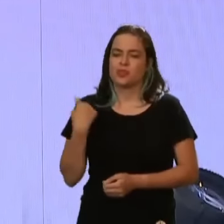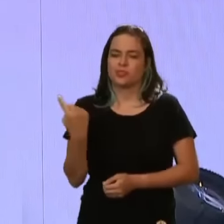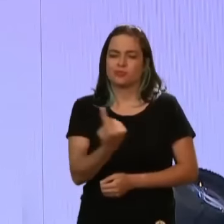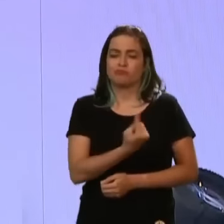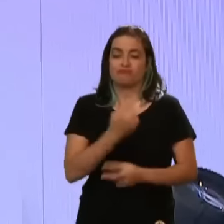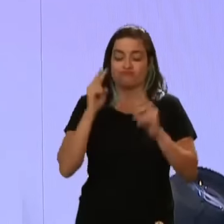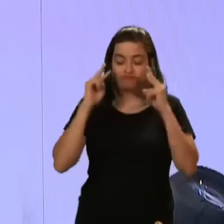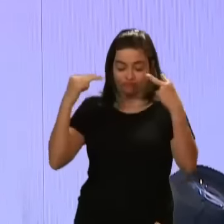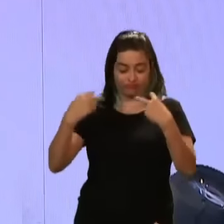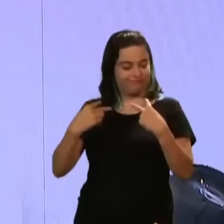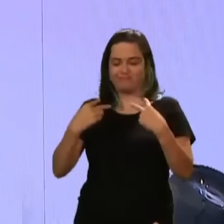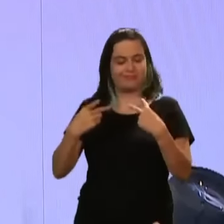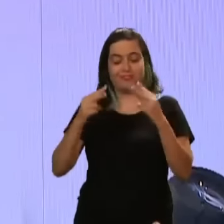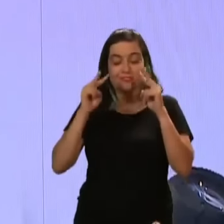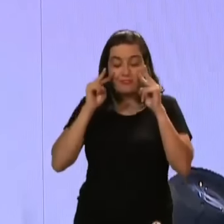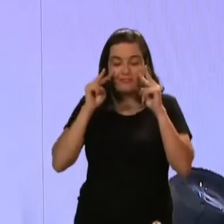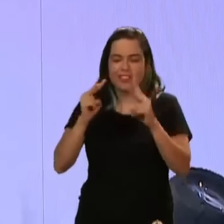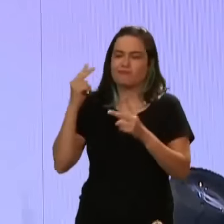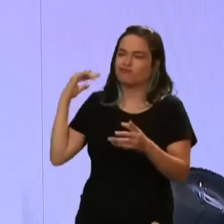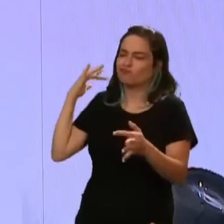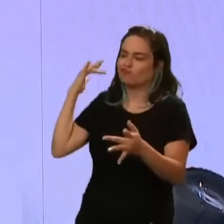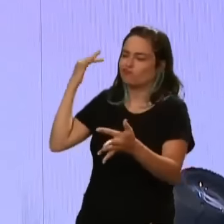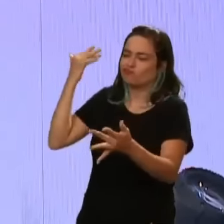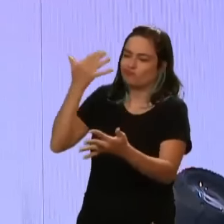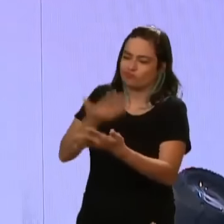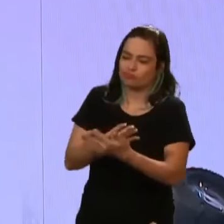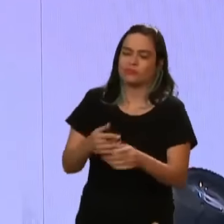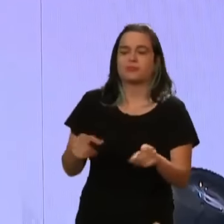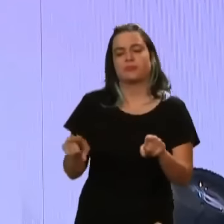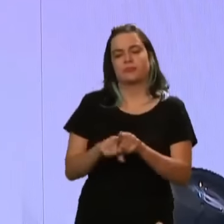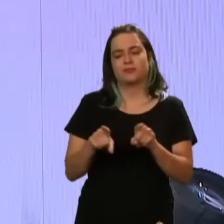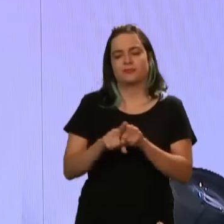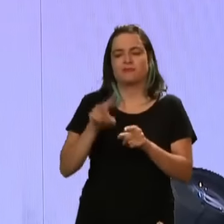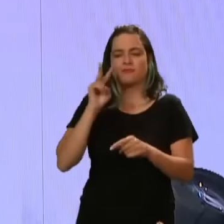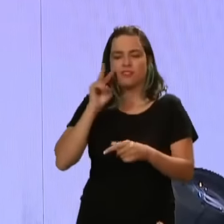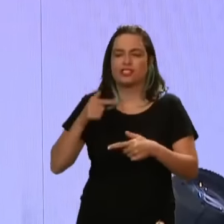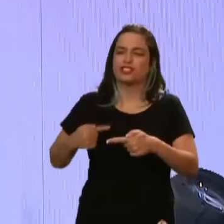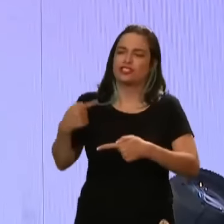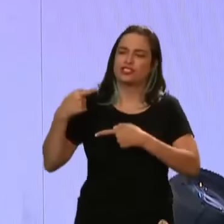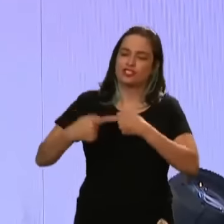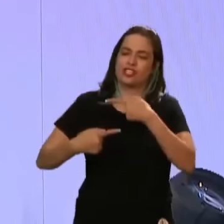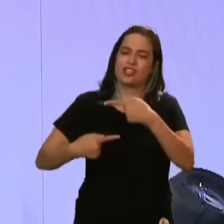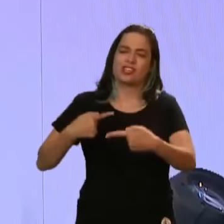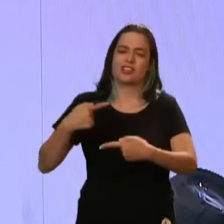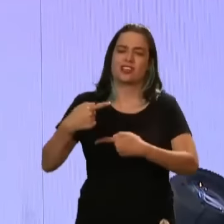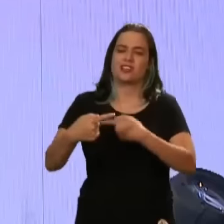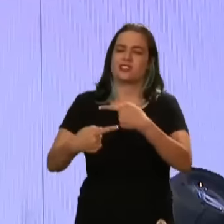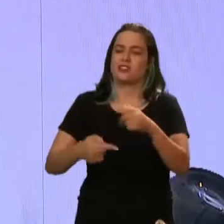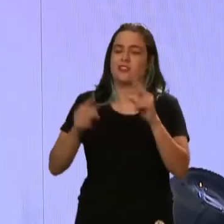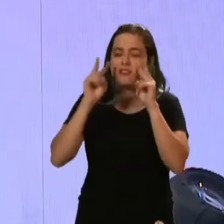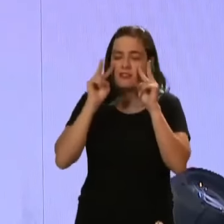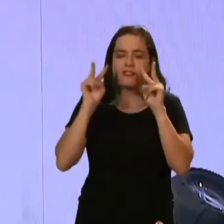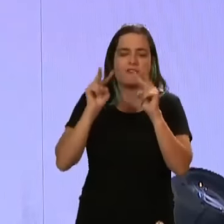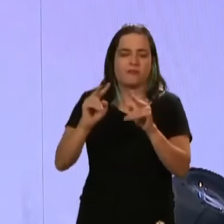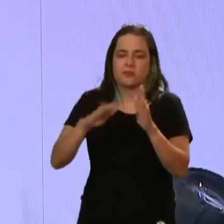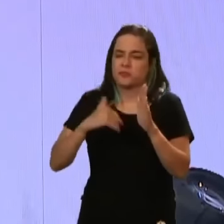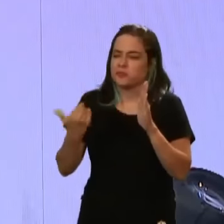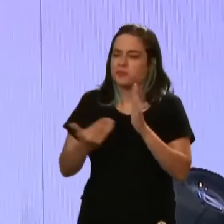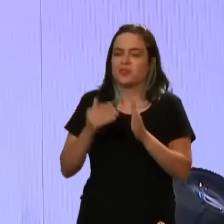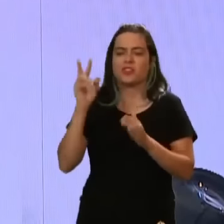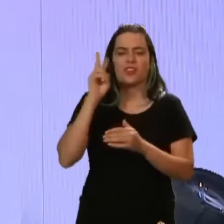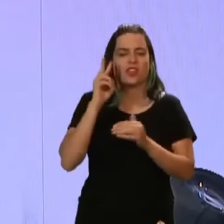nós, mas o Senhor vê uma linhagem, o Senhor vê uma corrente geracional, o Senhor vê todas as nossas